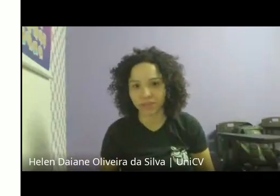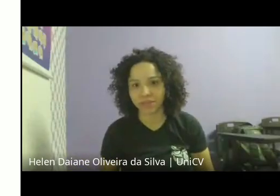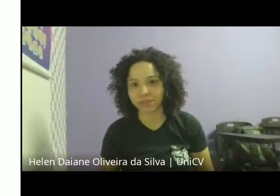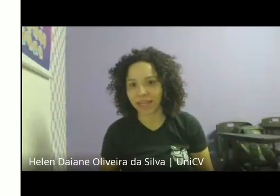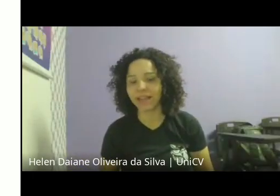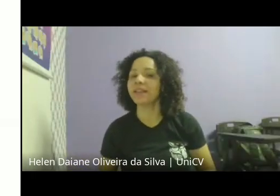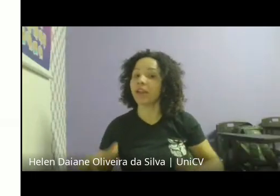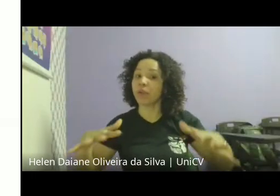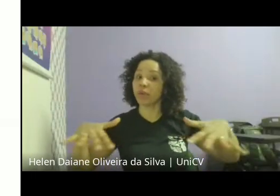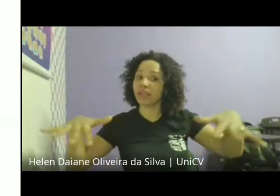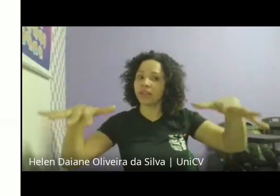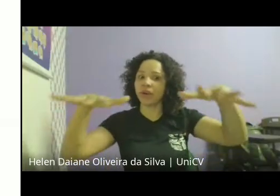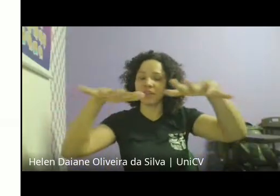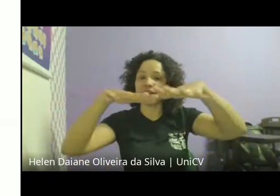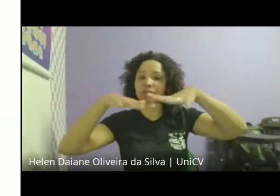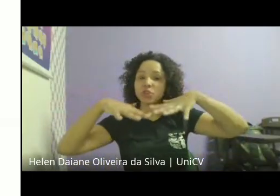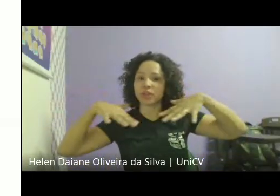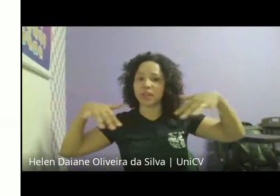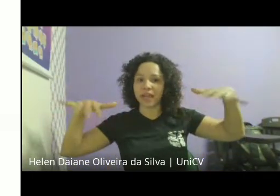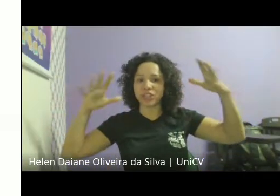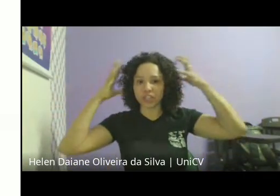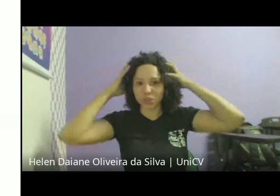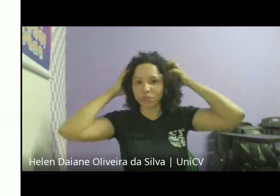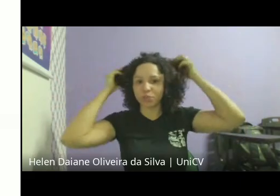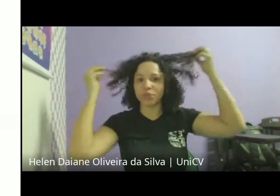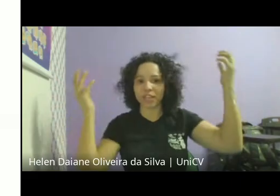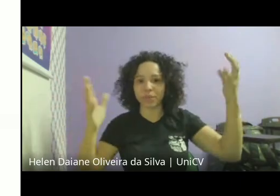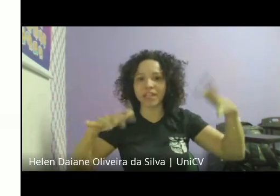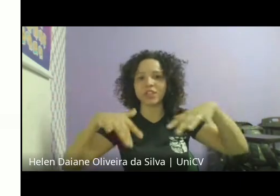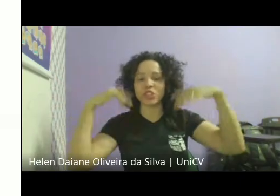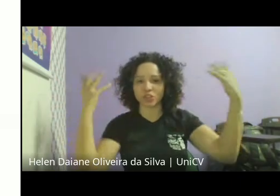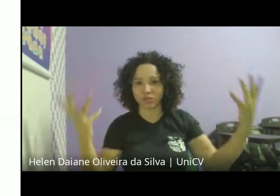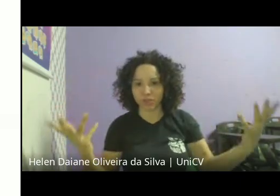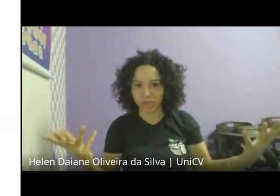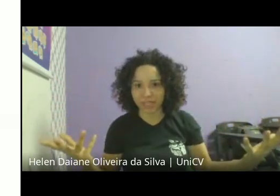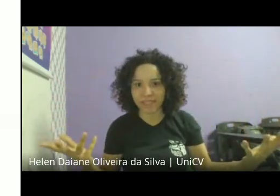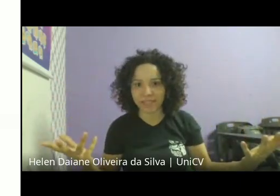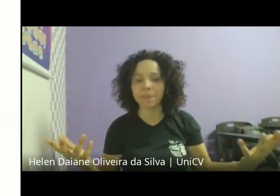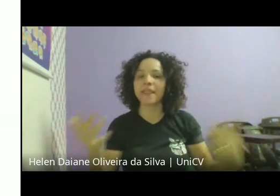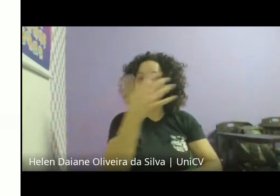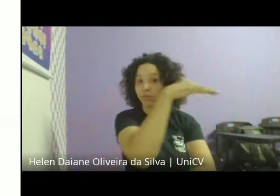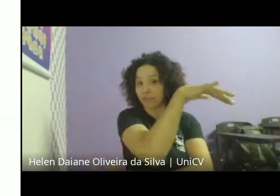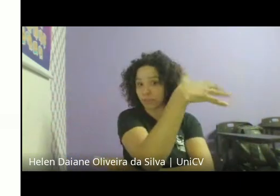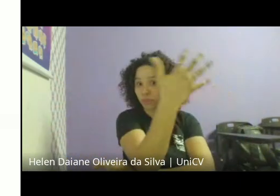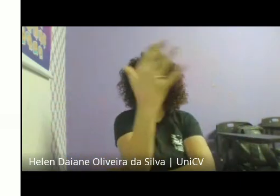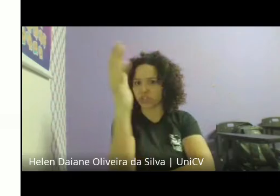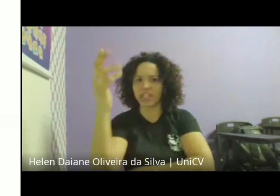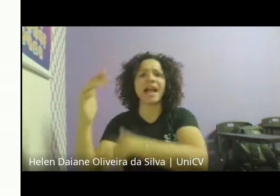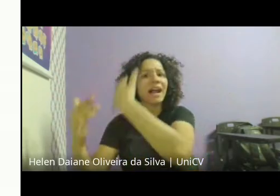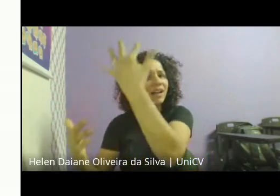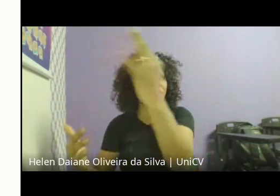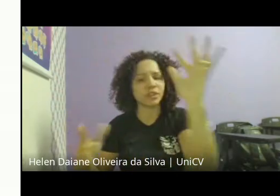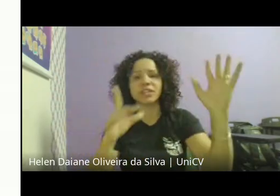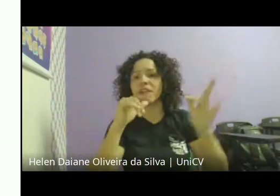Não, tá? Então, eu tenho que visualizar. A gente não viu na reportagem, a gente já não visualiza. Então, faz pro surdo, ó.